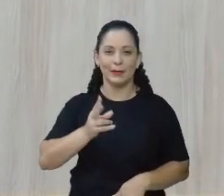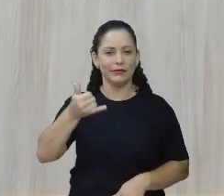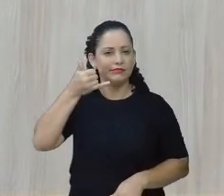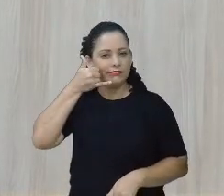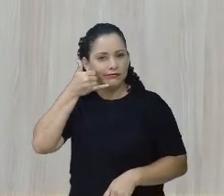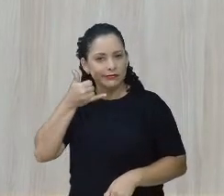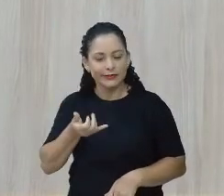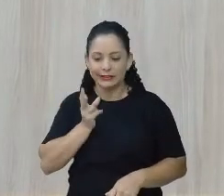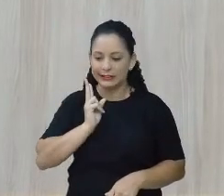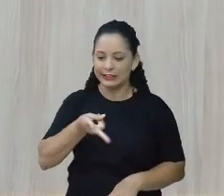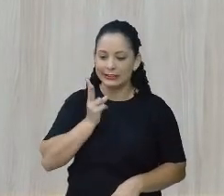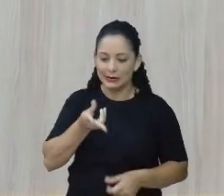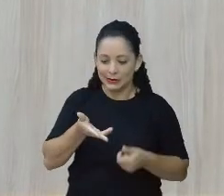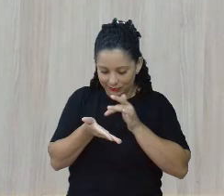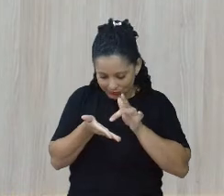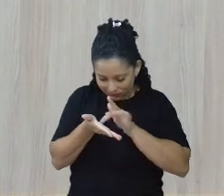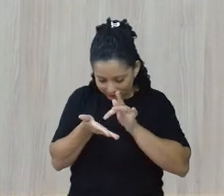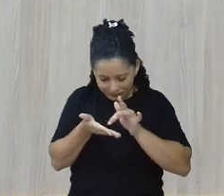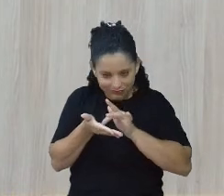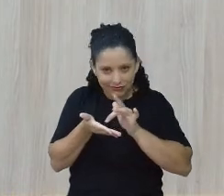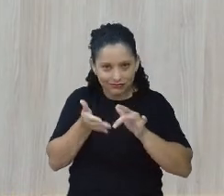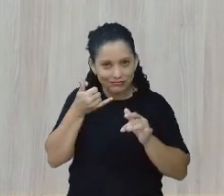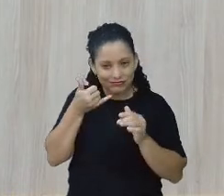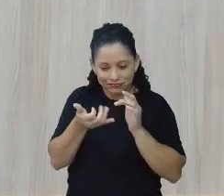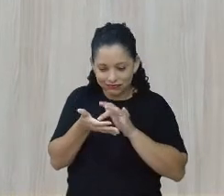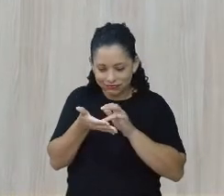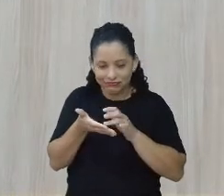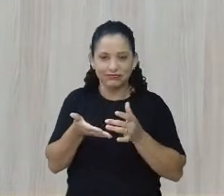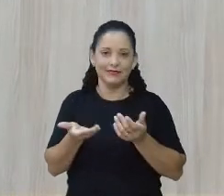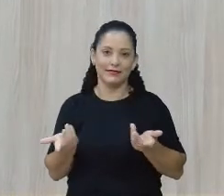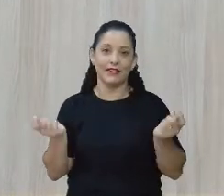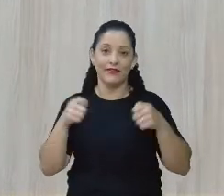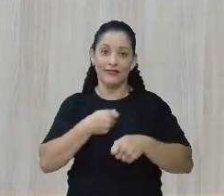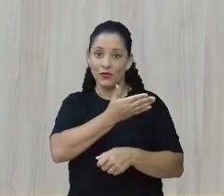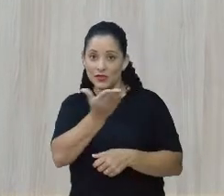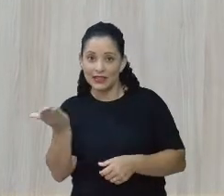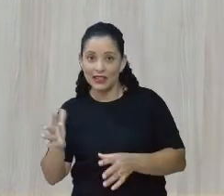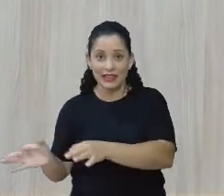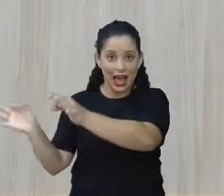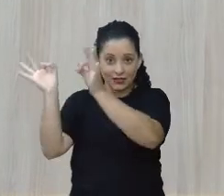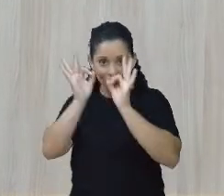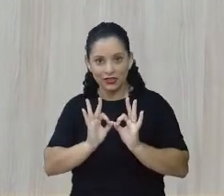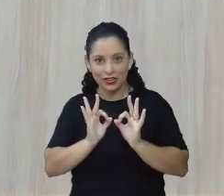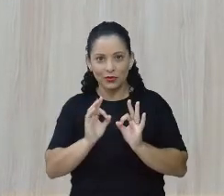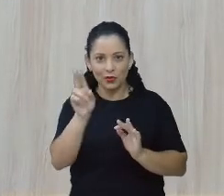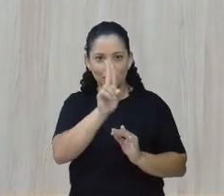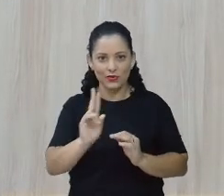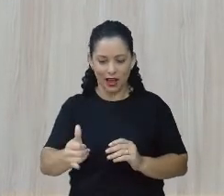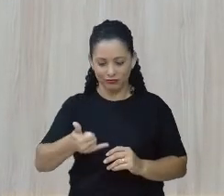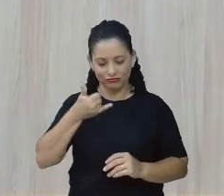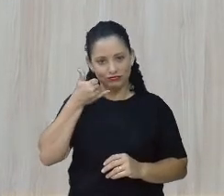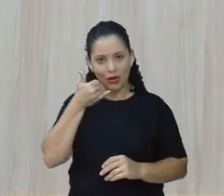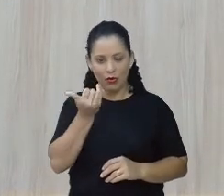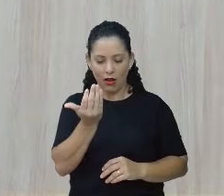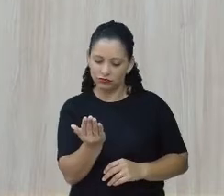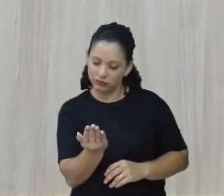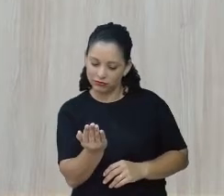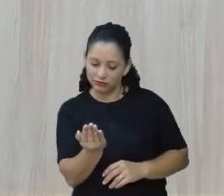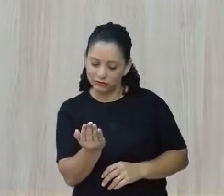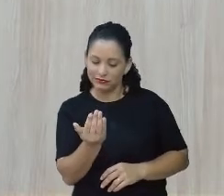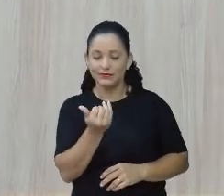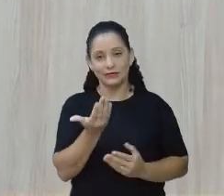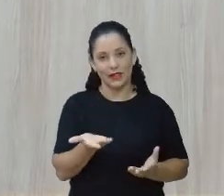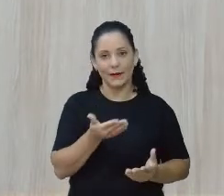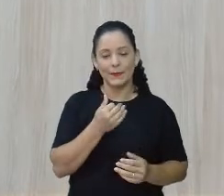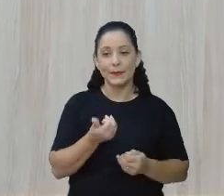não desgruda do telefone. Muito provavelmente pode ser que você esteja assistindo a minha aula pelo seu telefone também. Então, hoje, nos dias